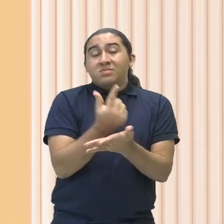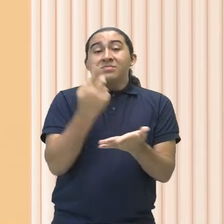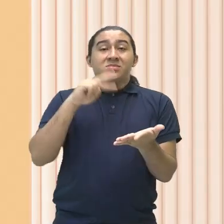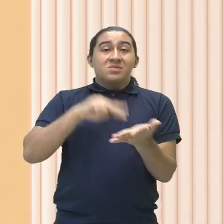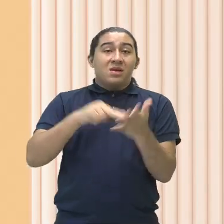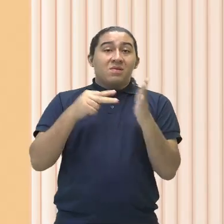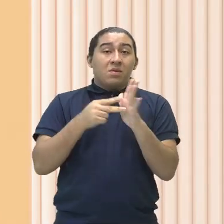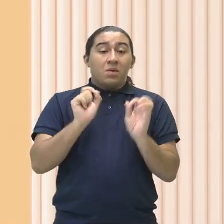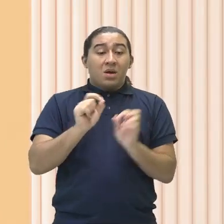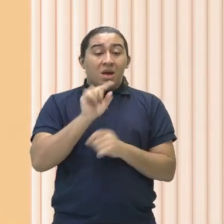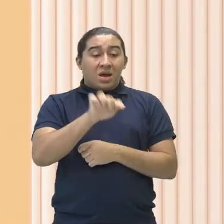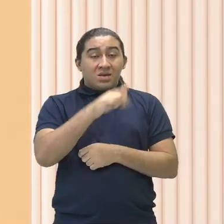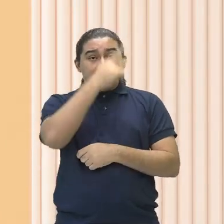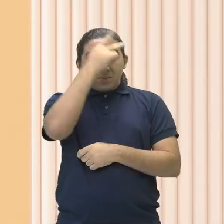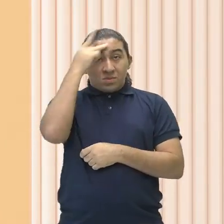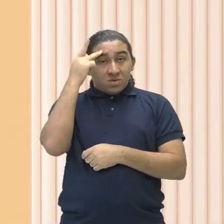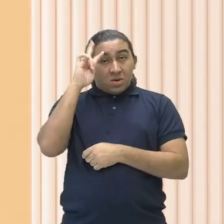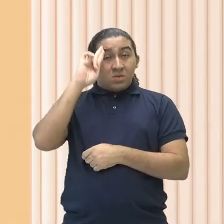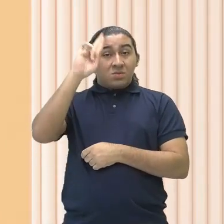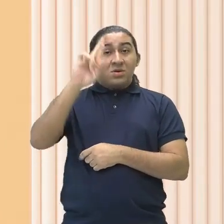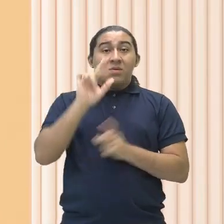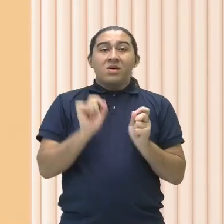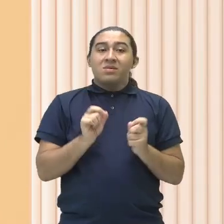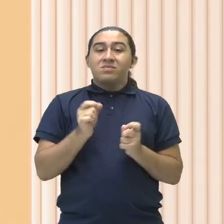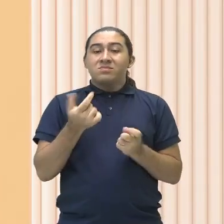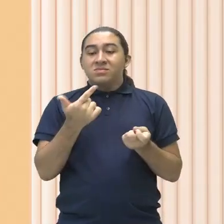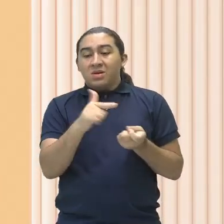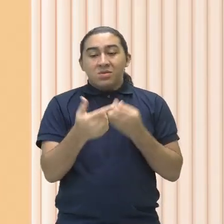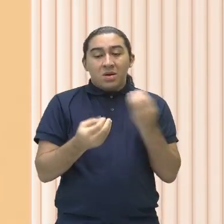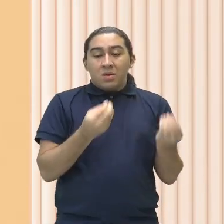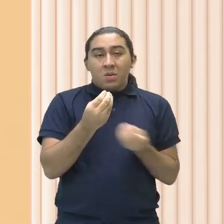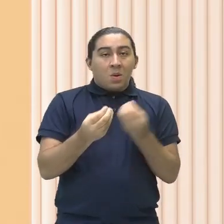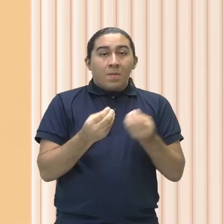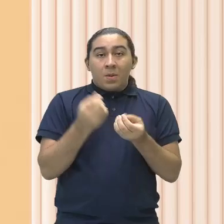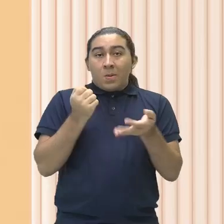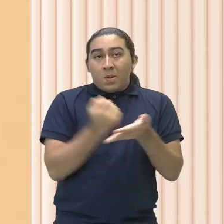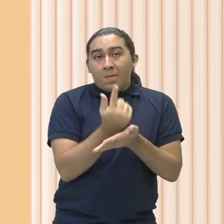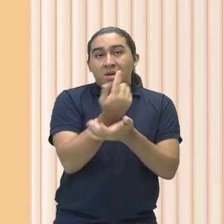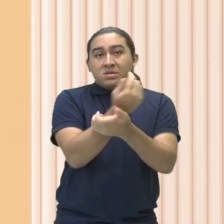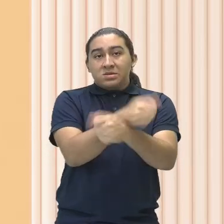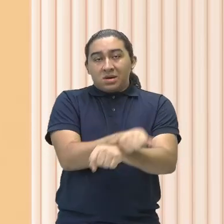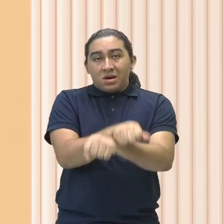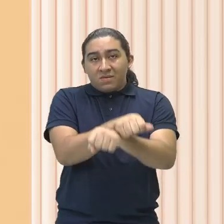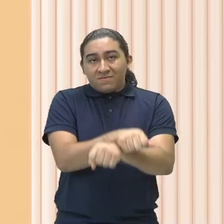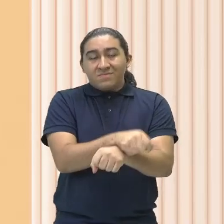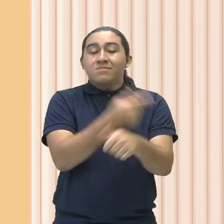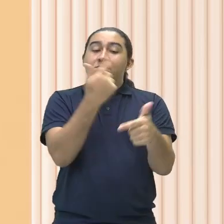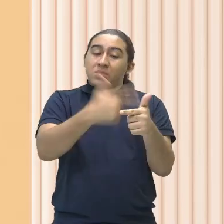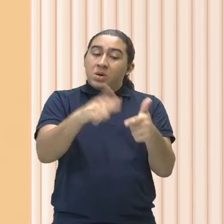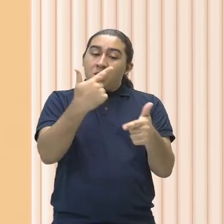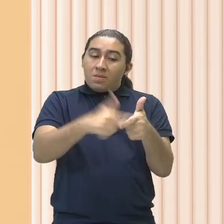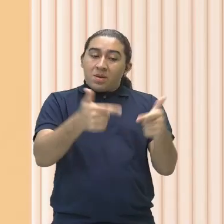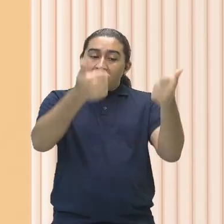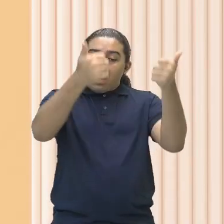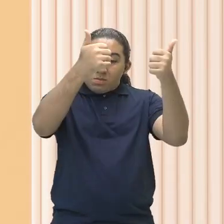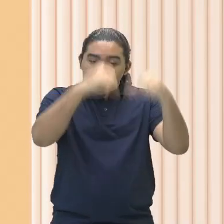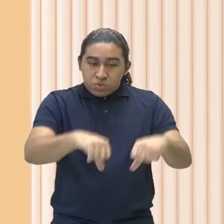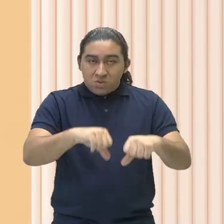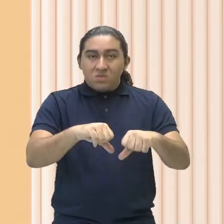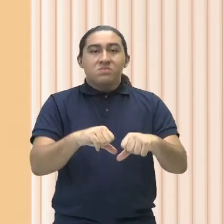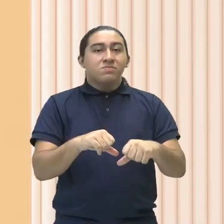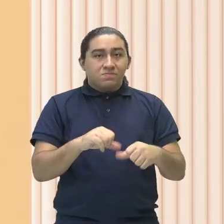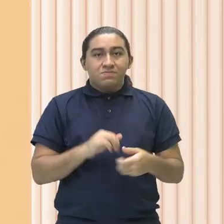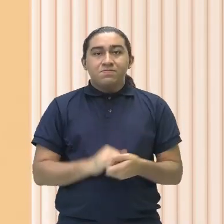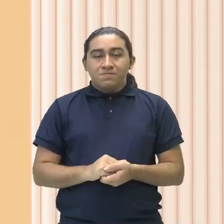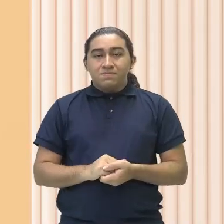engenho acabassem ficando sem a sua mão de obra. E isso dificulta cada vez mais a